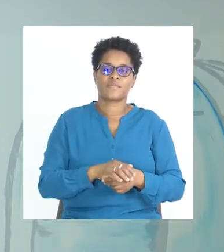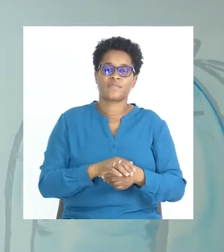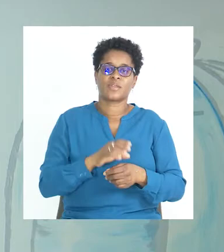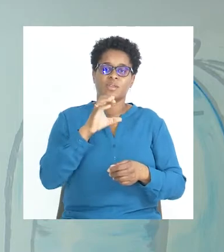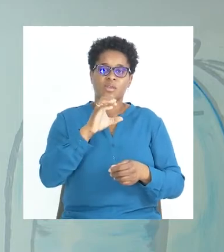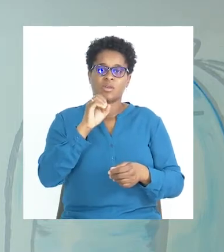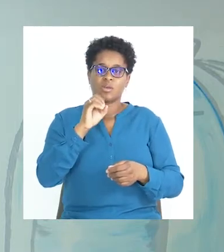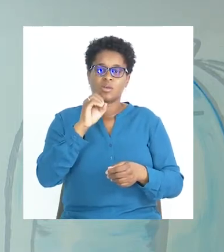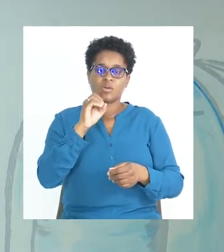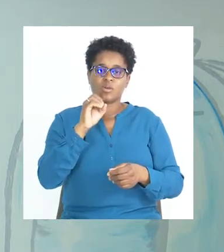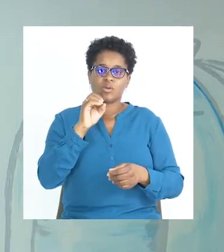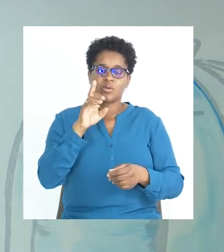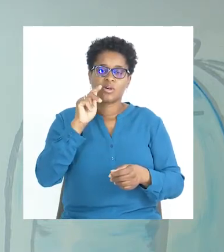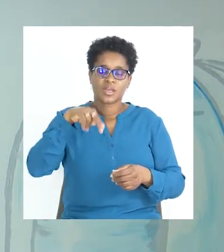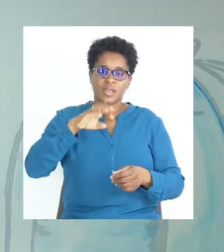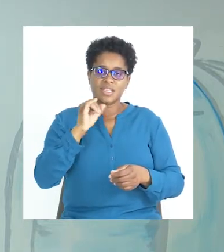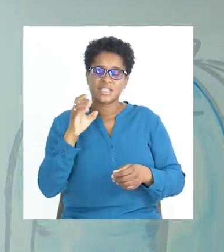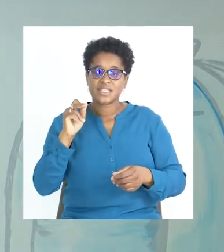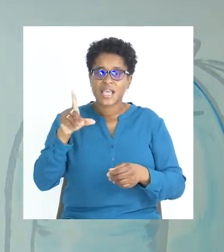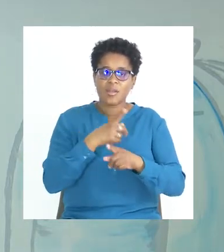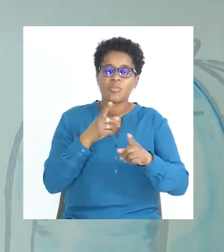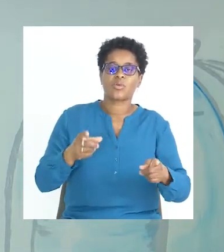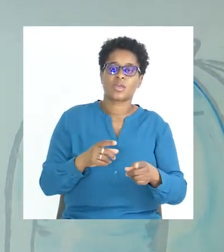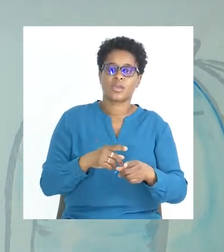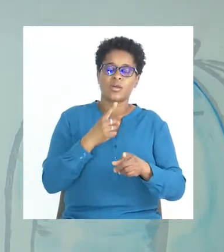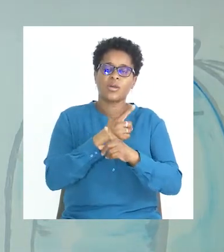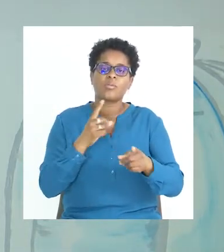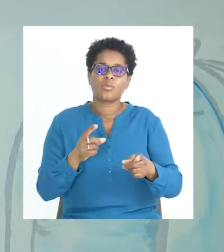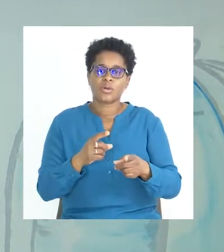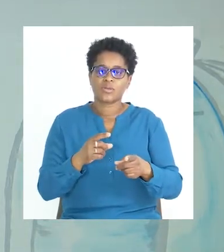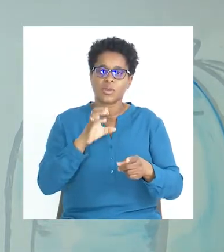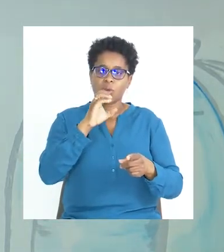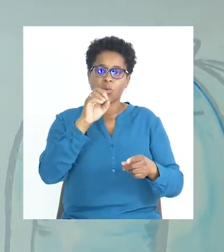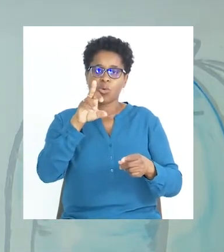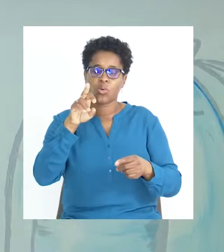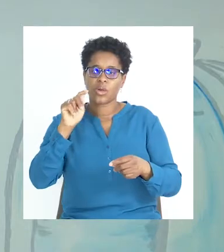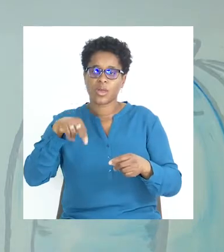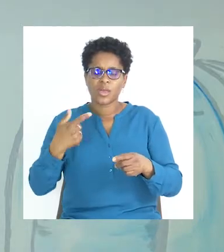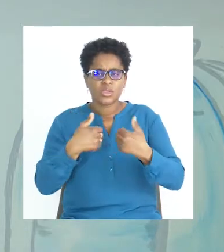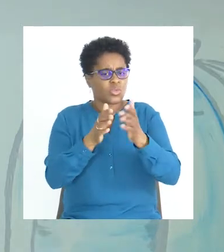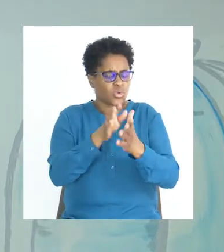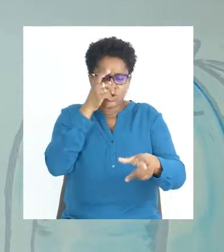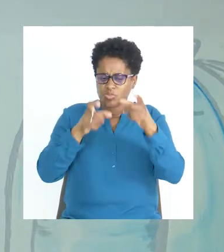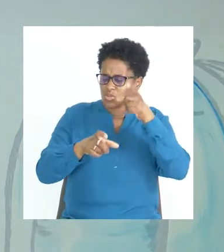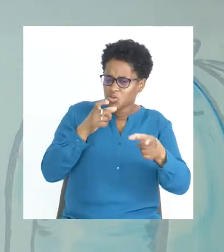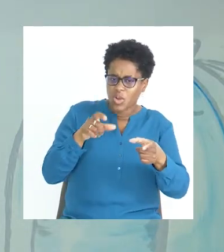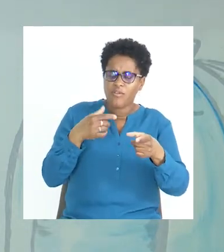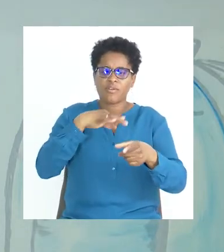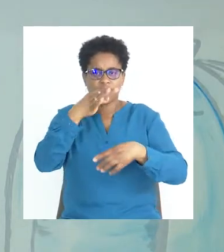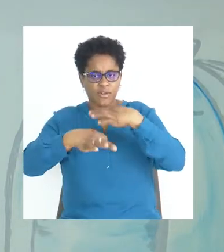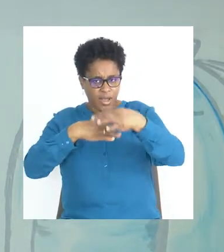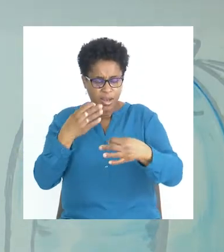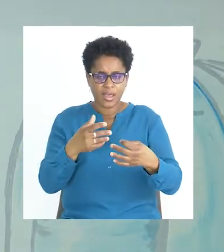nível coloquial. Coloquial por quê? Porque, repara, corrente, todo mundo vai utilizando